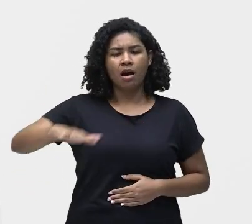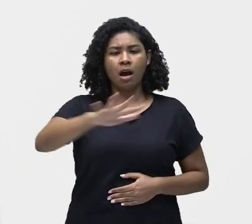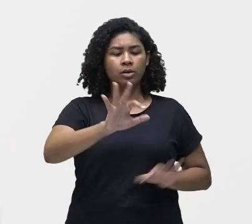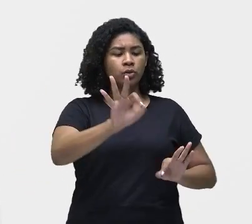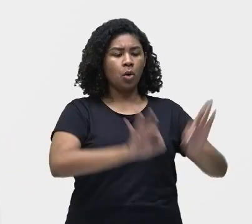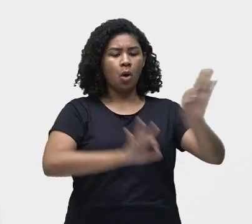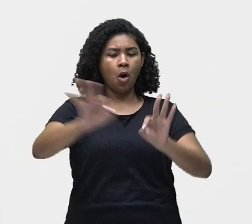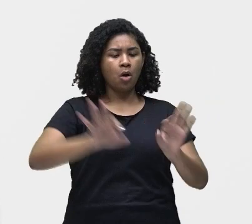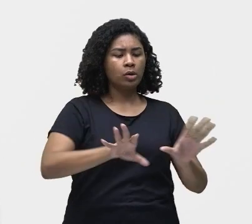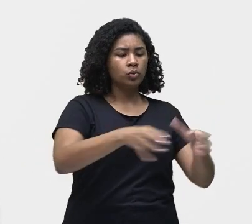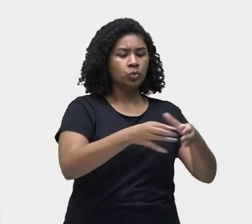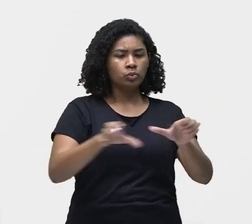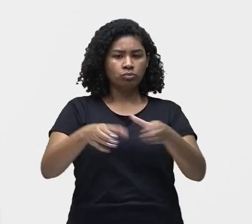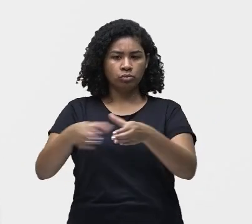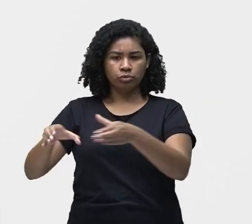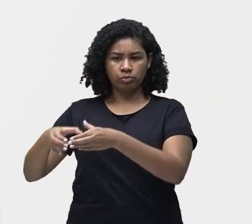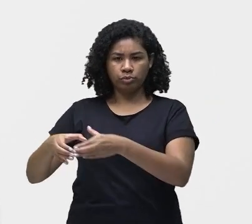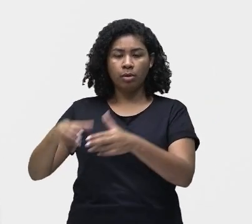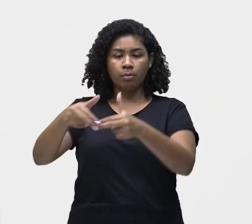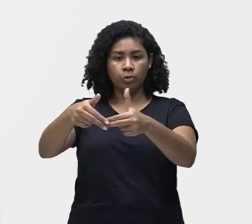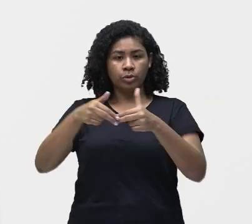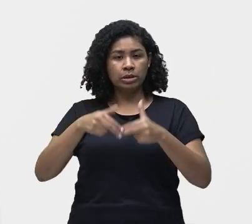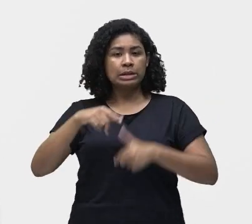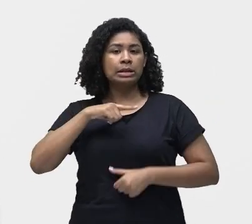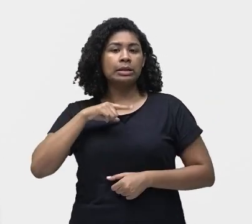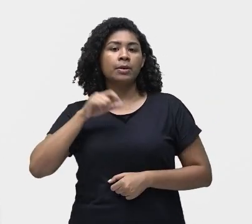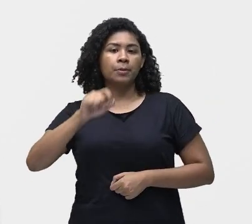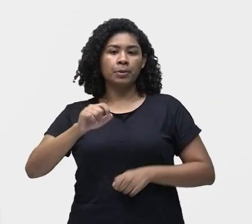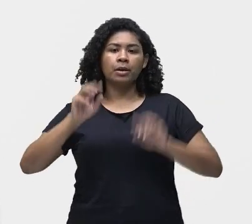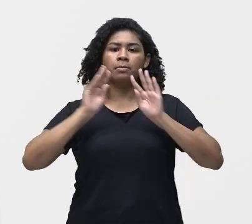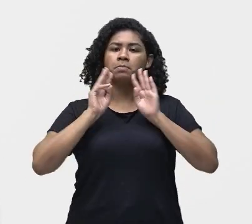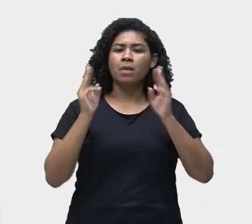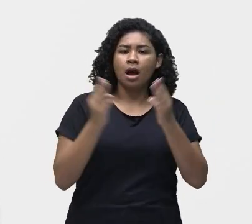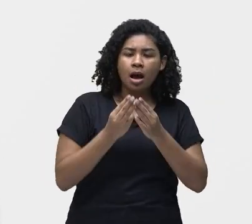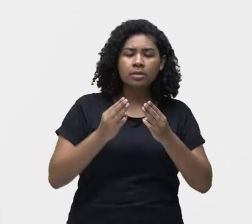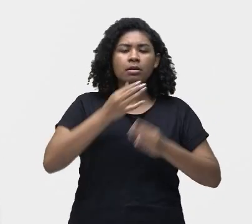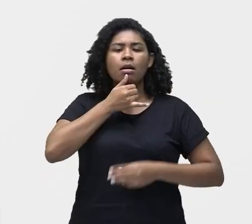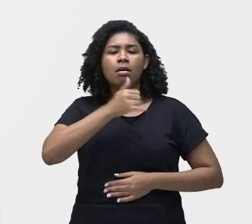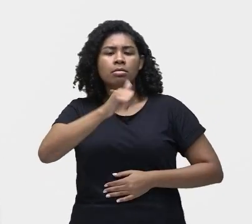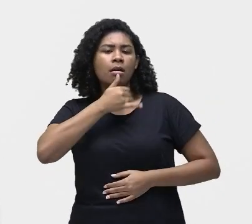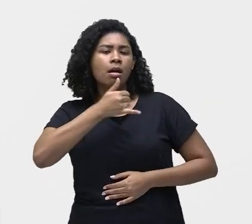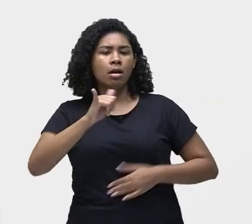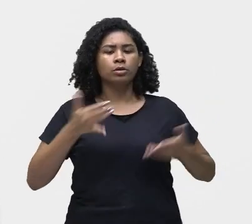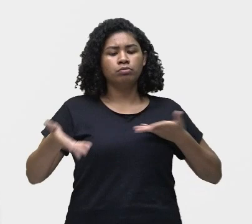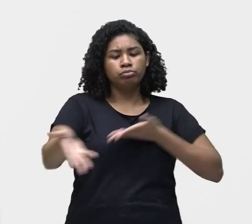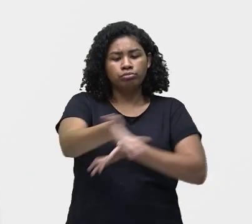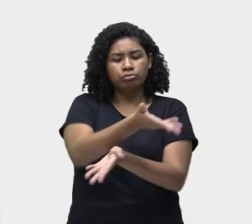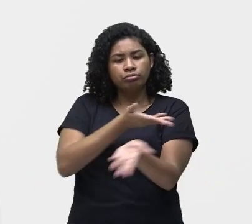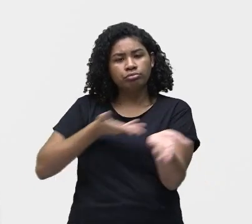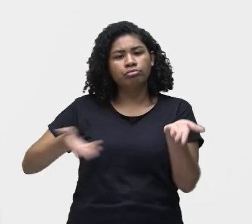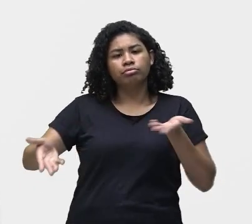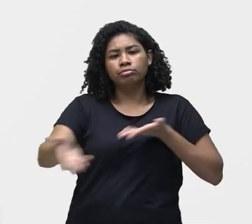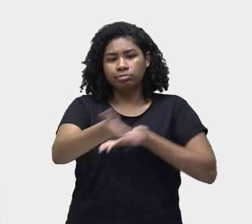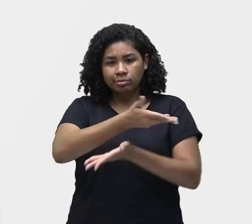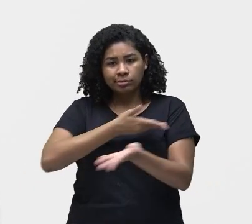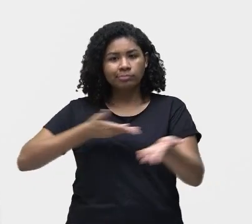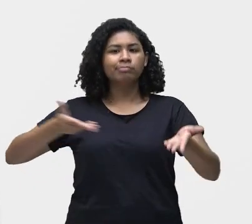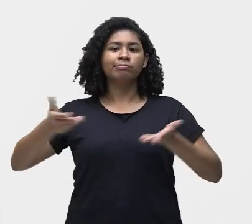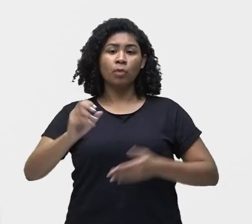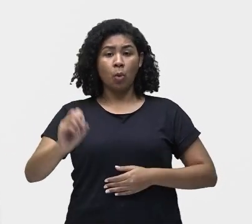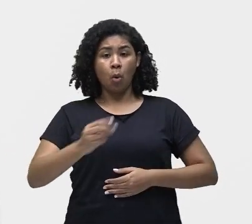na qual ocorre transferência de massa e energia entre indivíduos